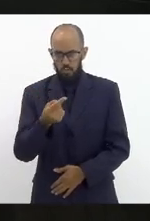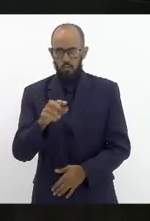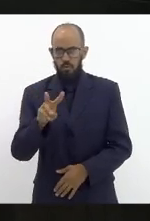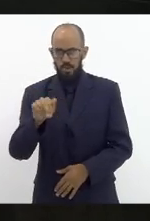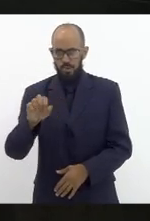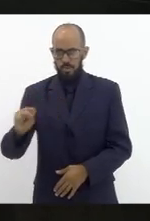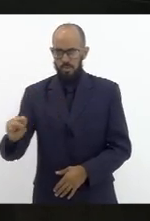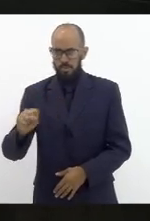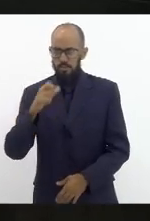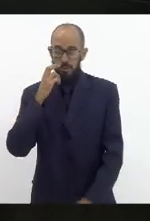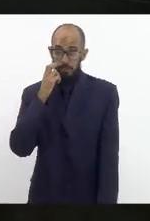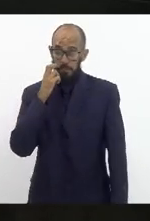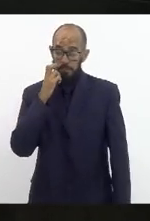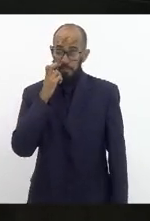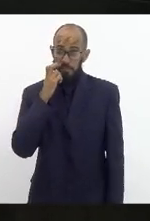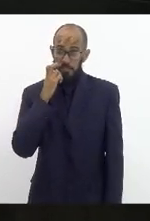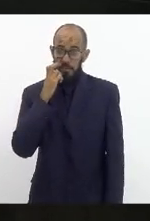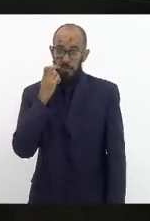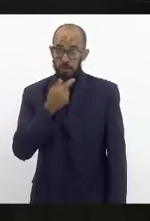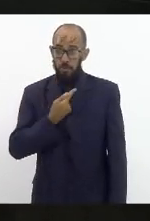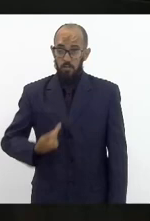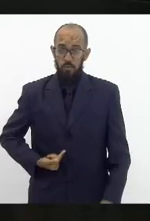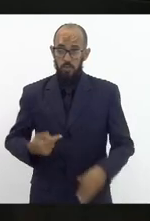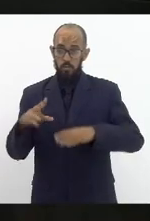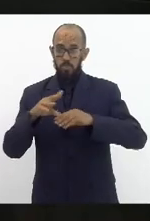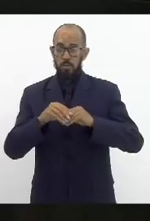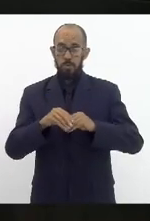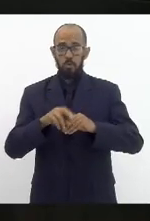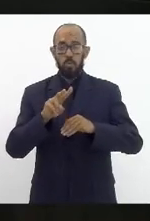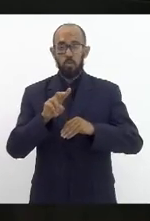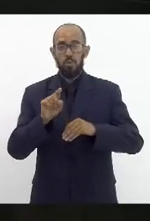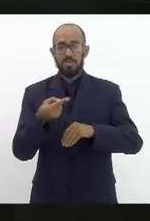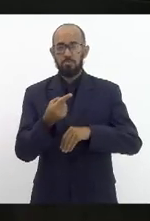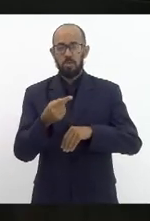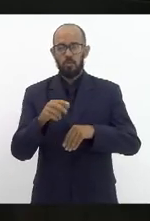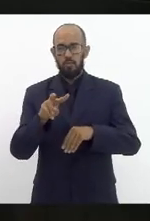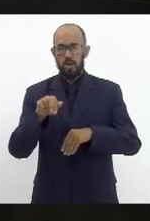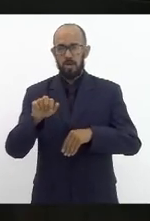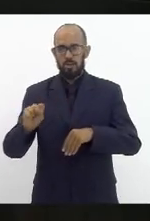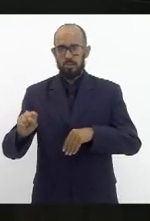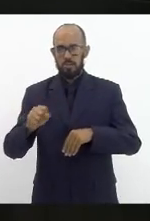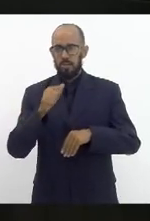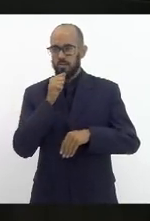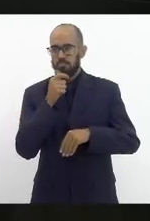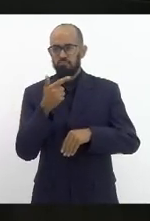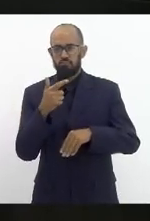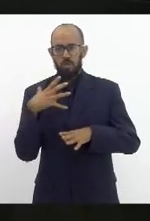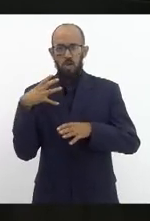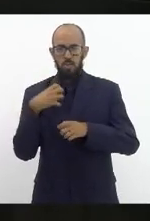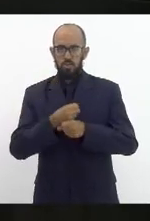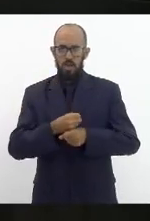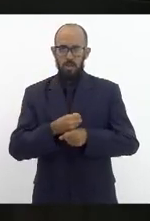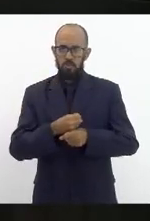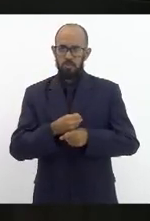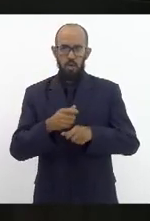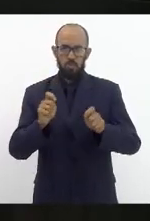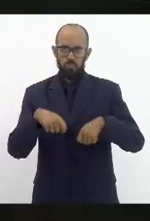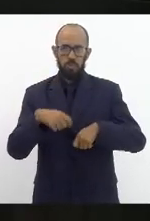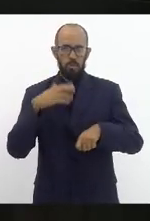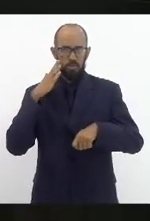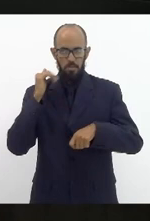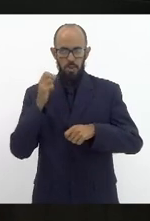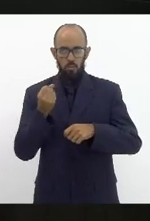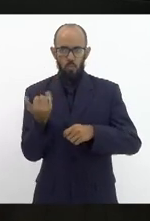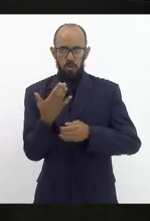Número anunciado pelo governador, fruto do aumento, 2 mil vagas. Ainda não saiu o resultado, portanto, nós não sabemos ainda